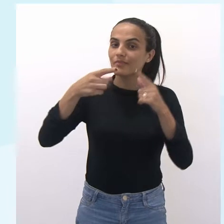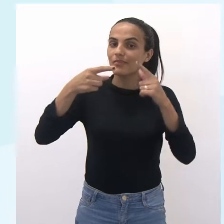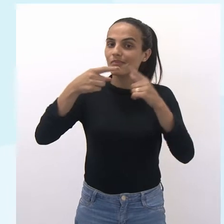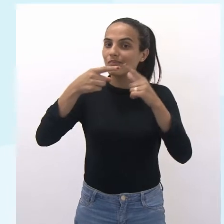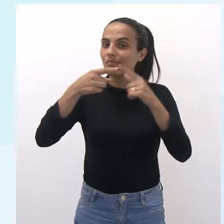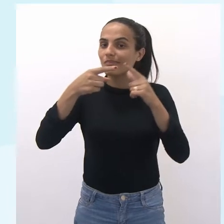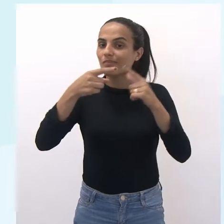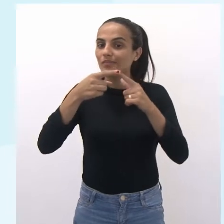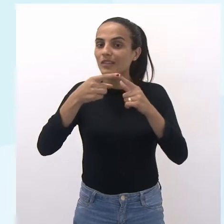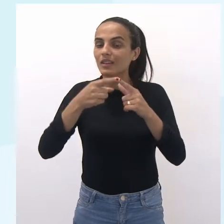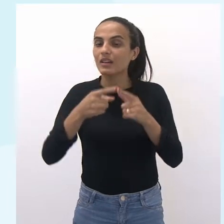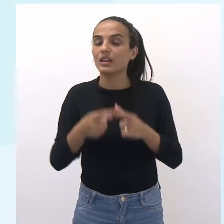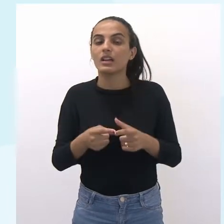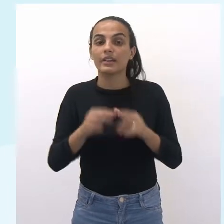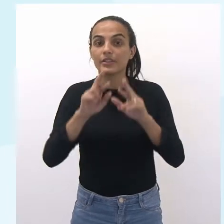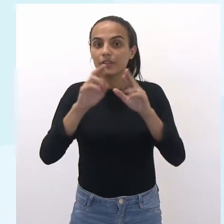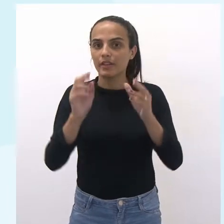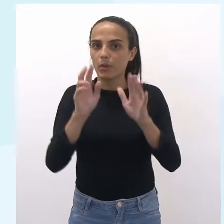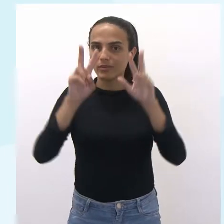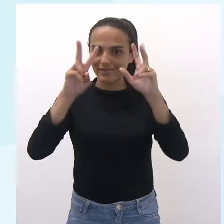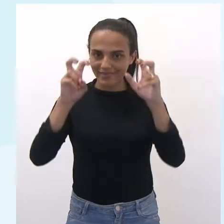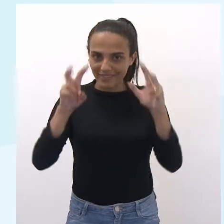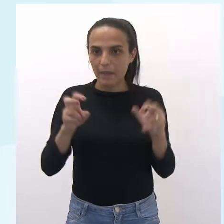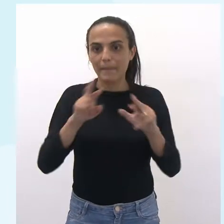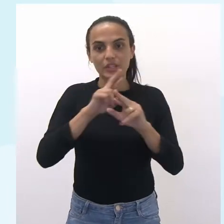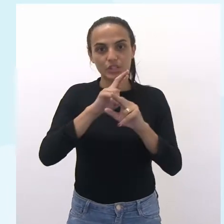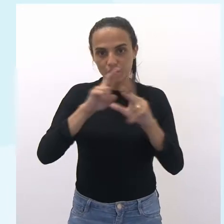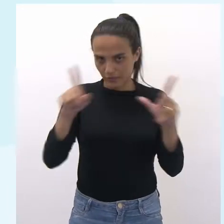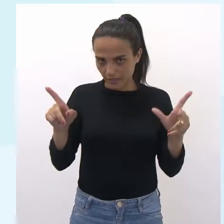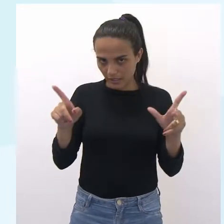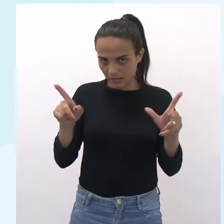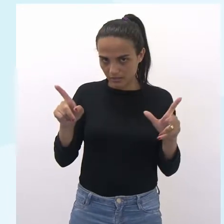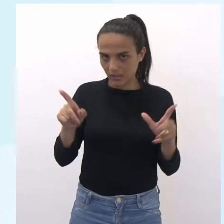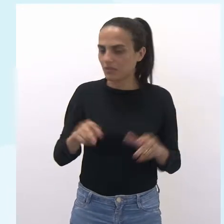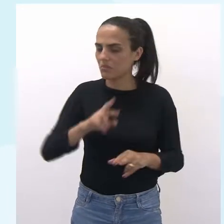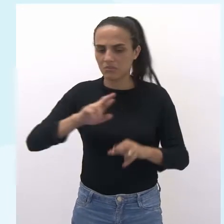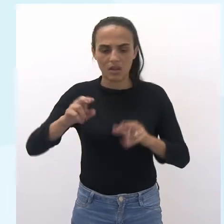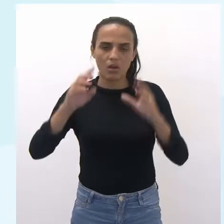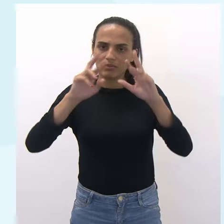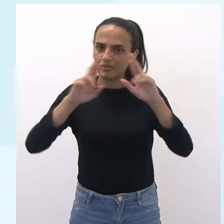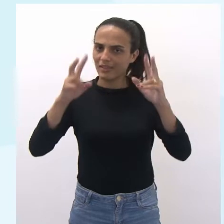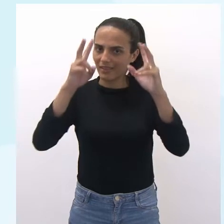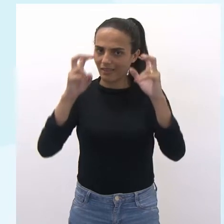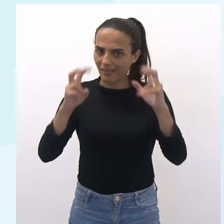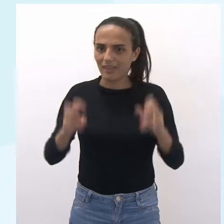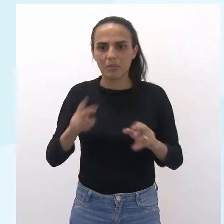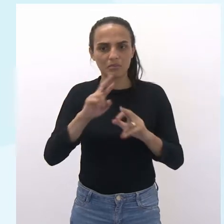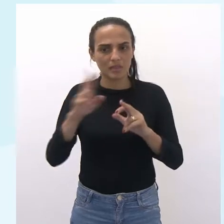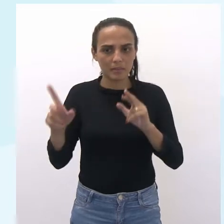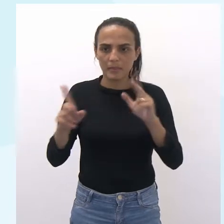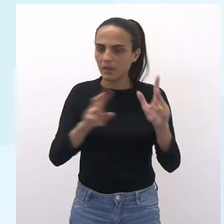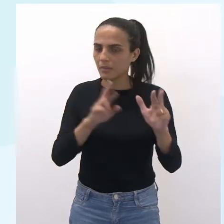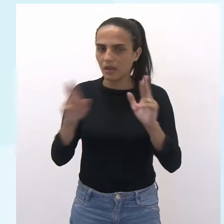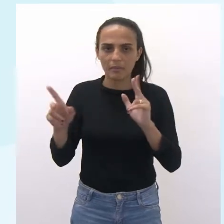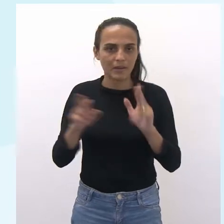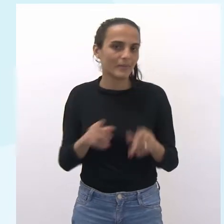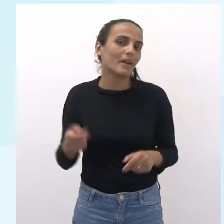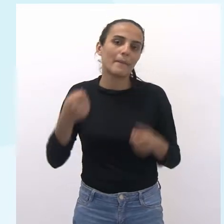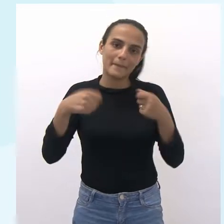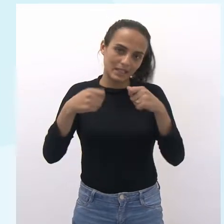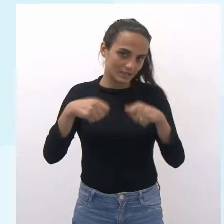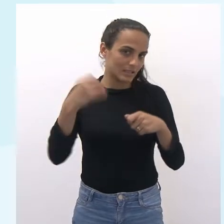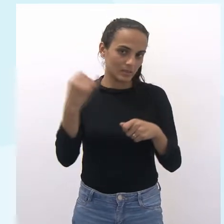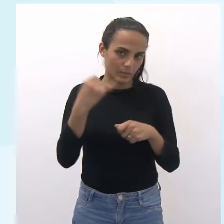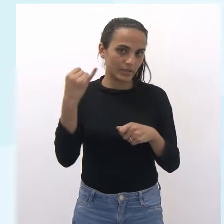conteúdo diferenciado. Então, diversificar os conteúdos, os recursos, é o método